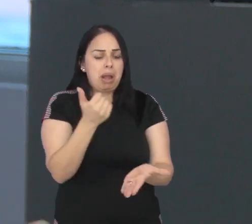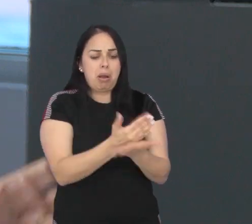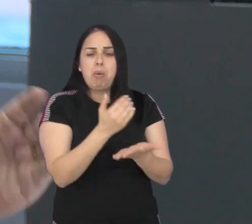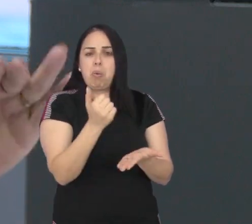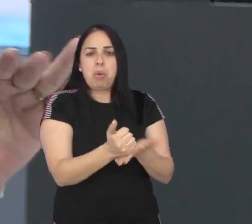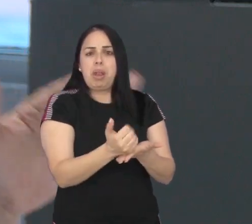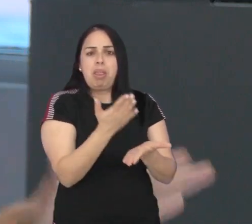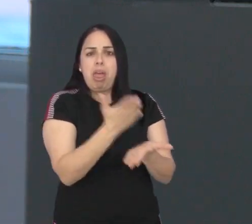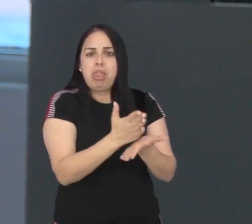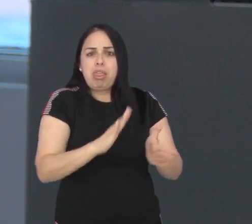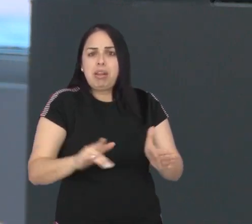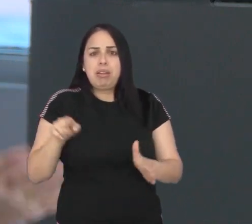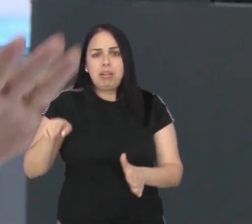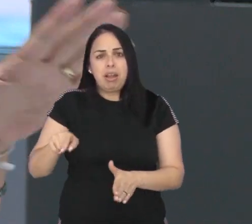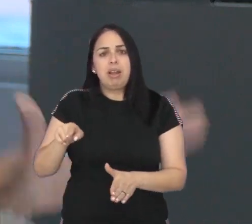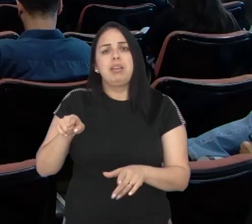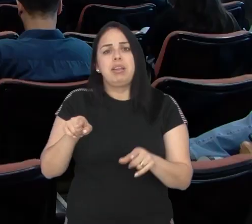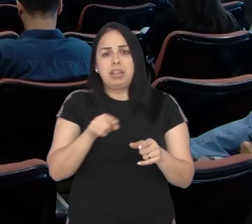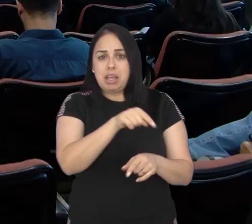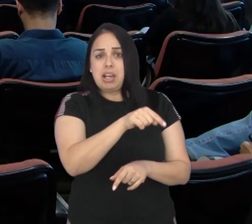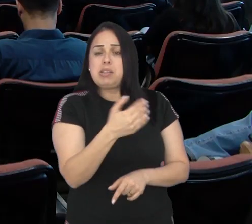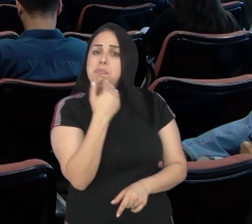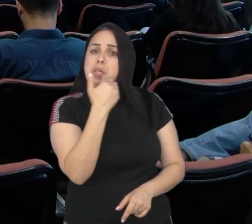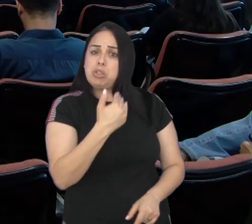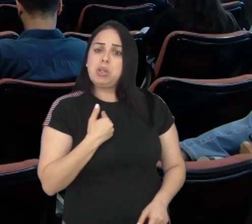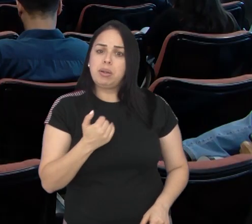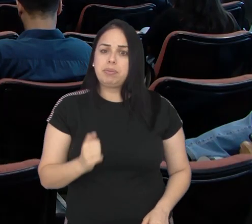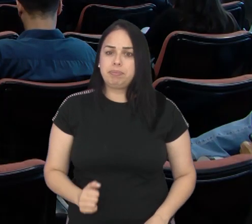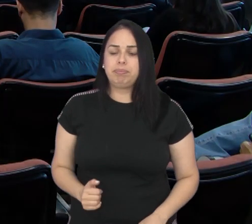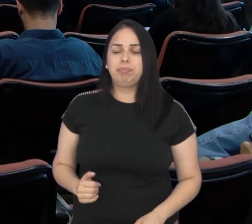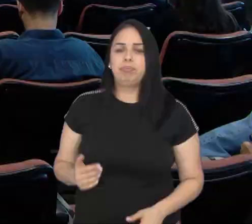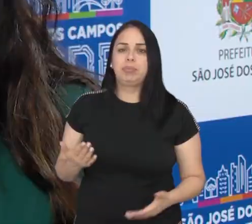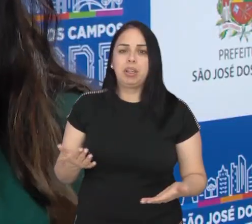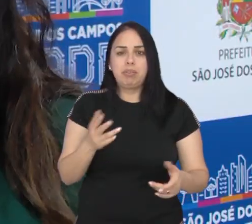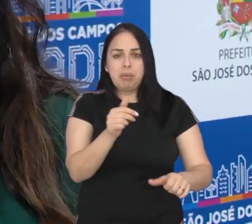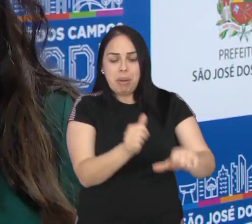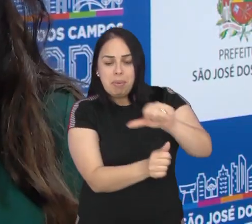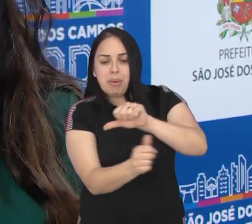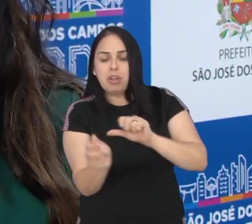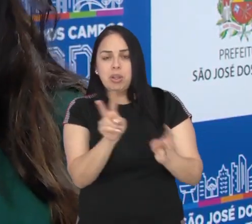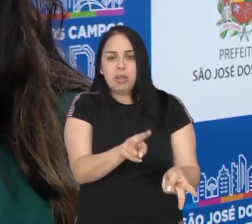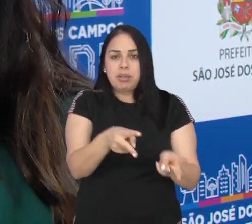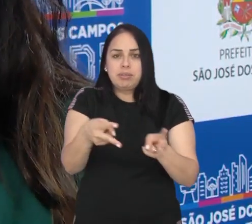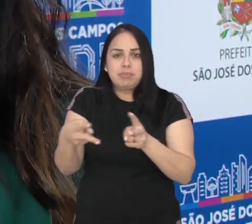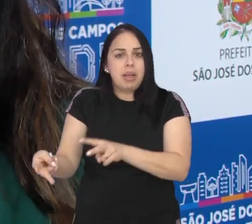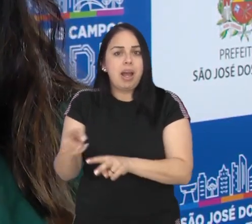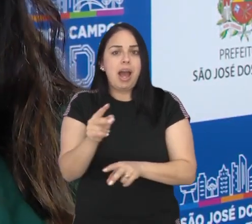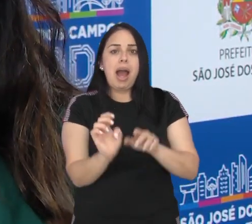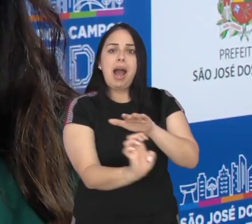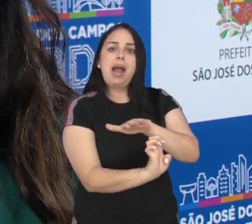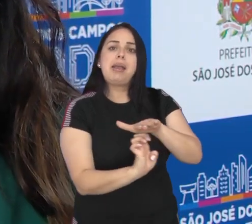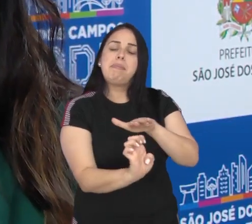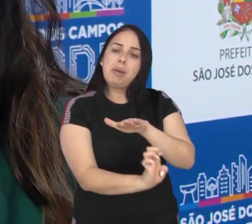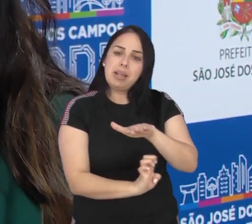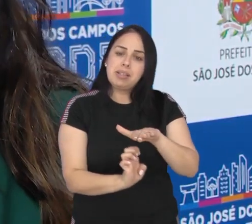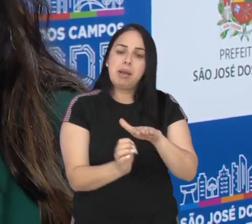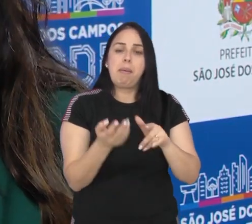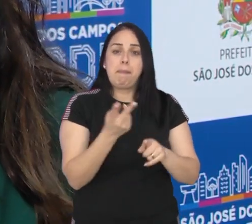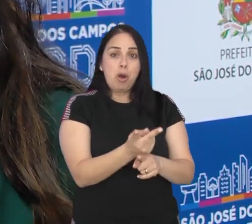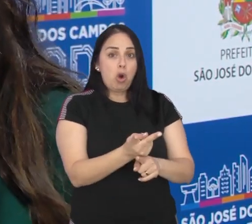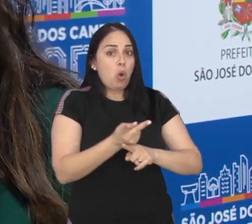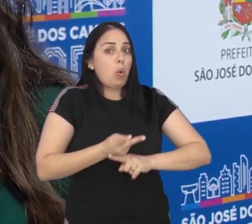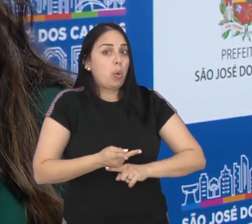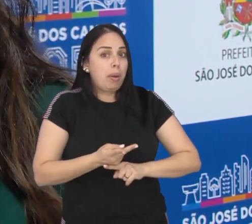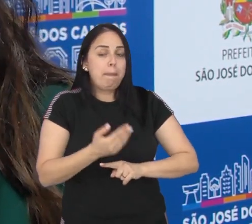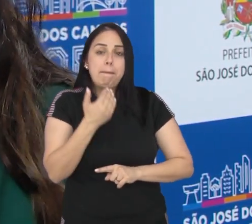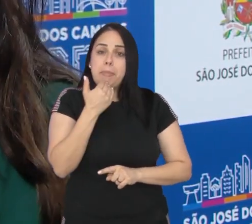pedido para antecipação do fim do contrato partiu da própria entidade. Então, essa transição vai ser importante porque a própria